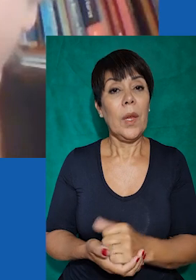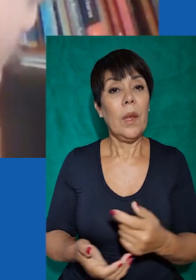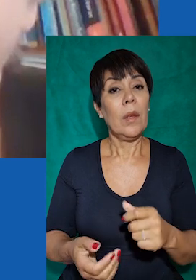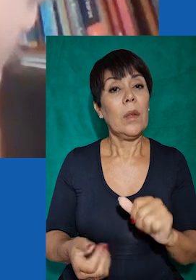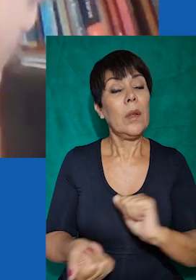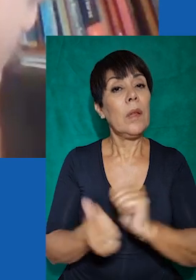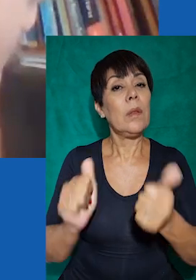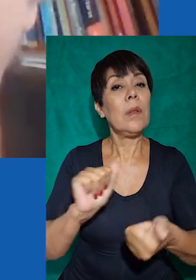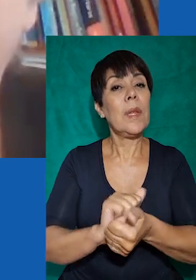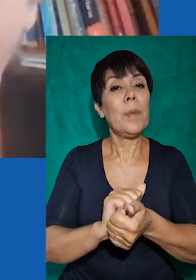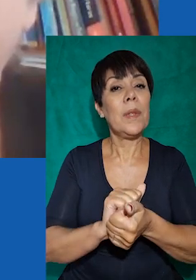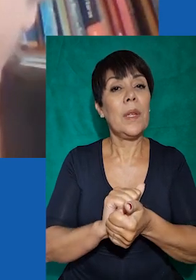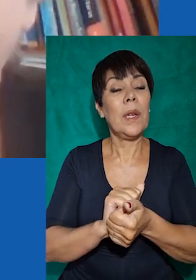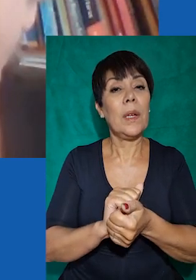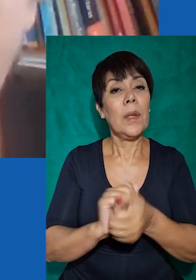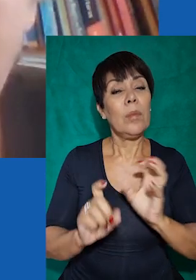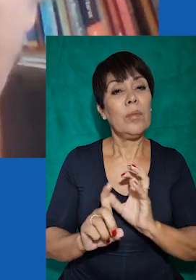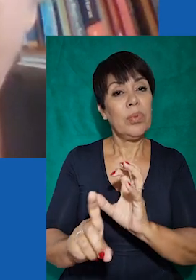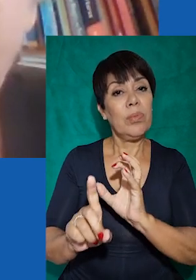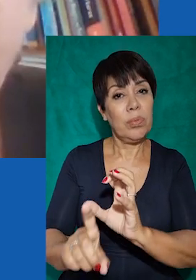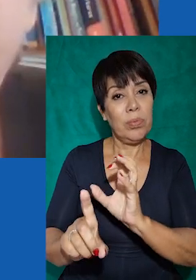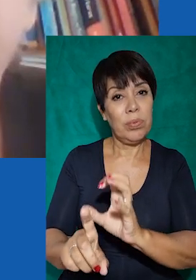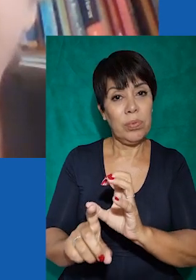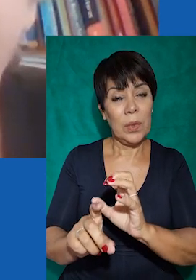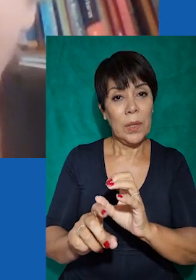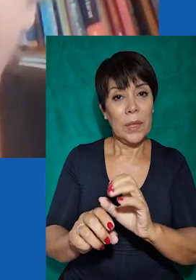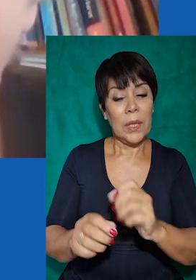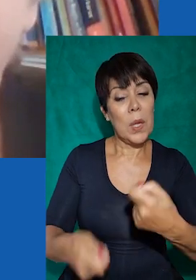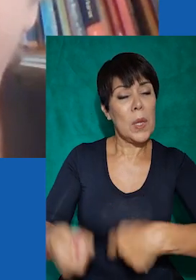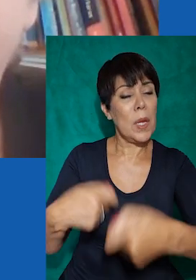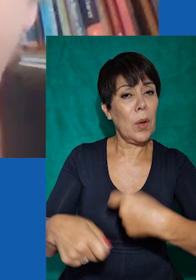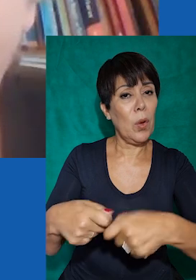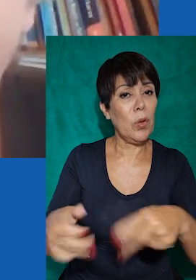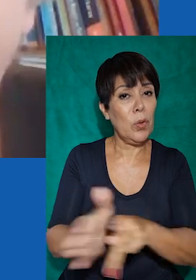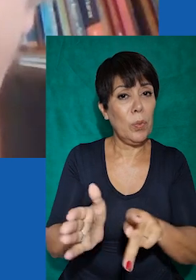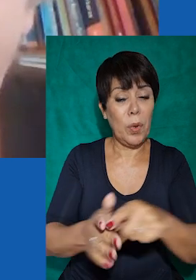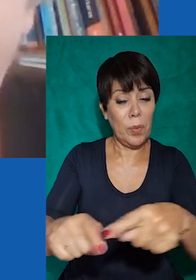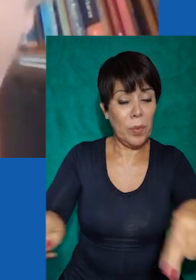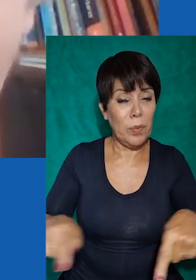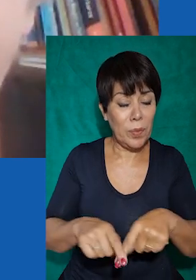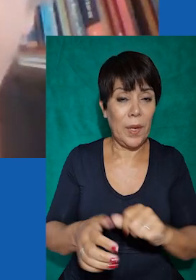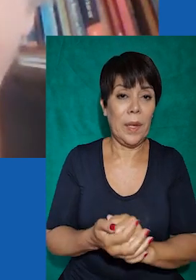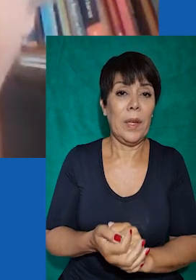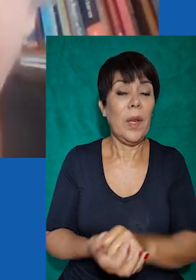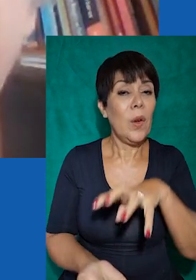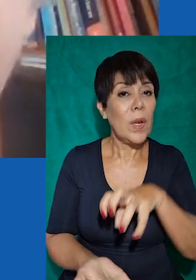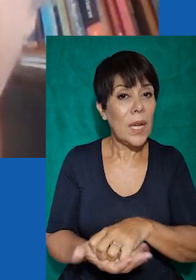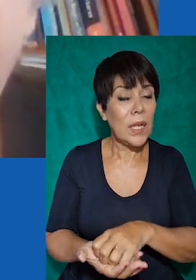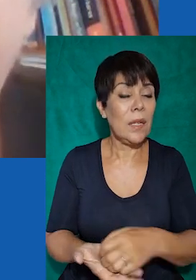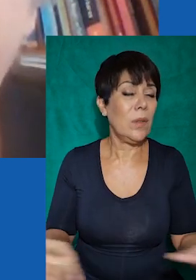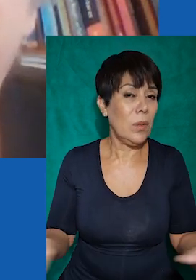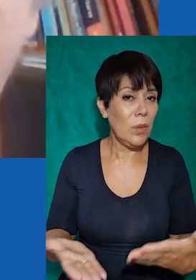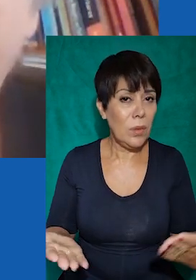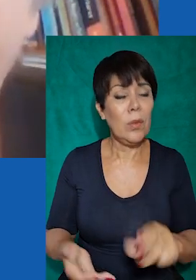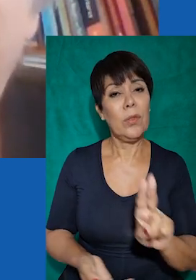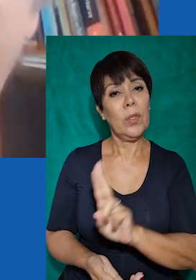em uma espécie de alavanca fundiária, né? Quer dizer, esse cadastro ambiental rural está